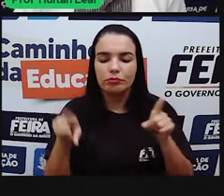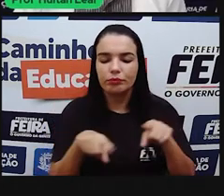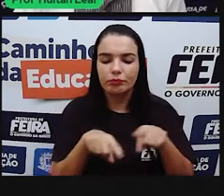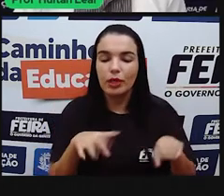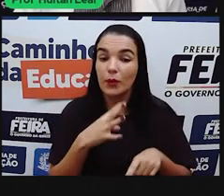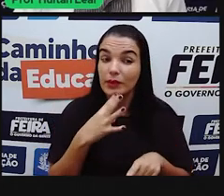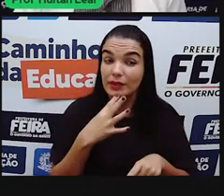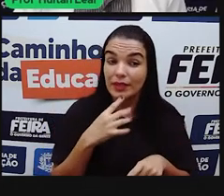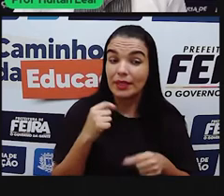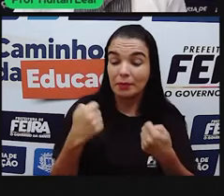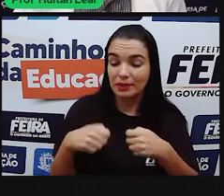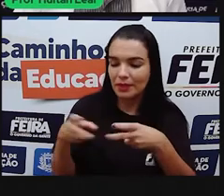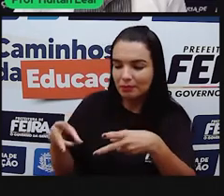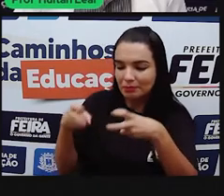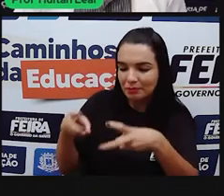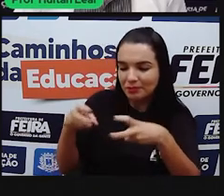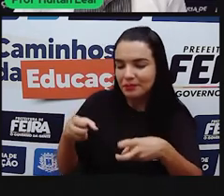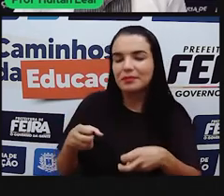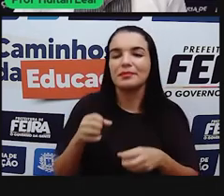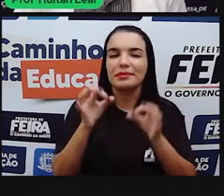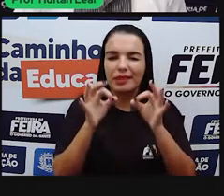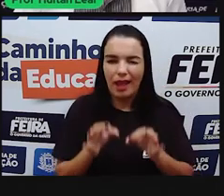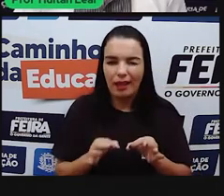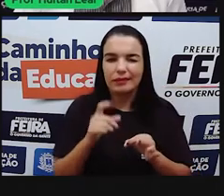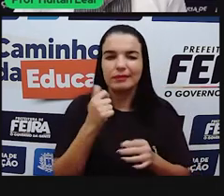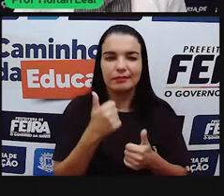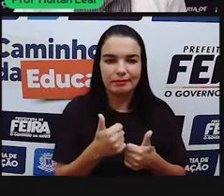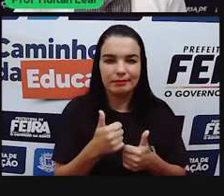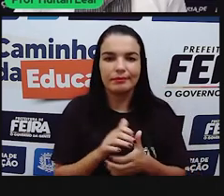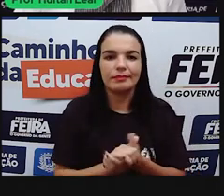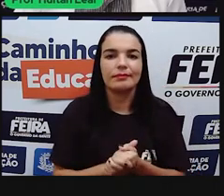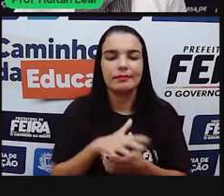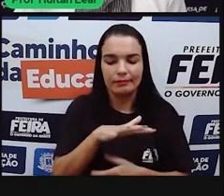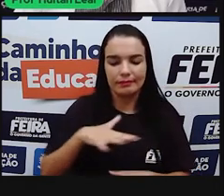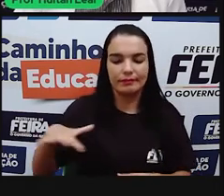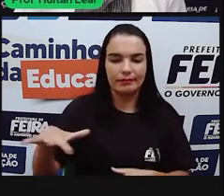direitinho a imagem, o que se passa.